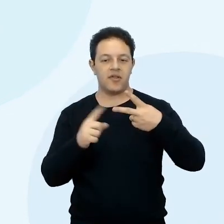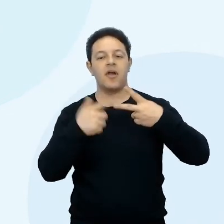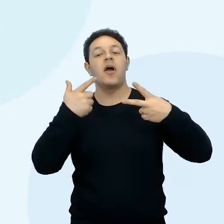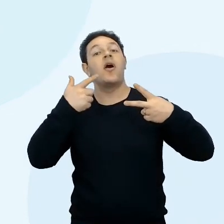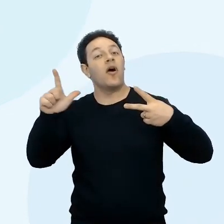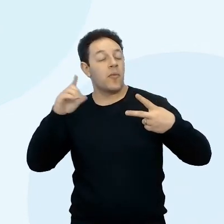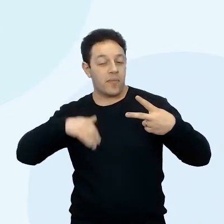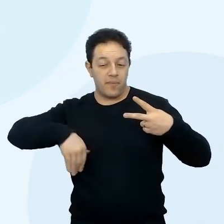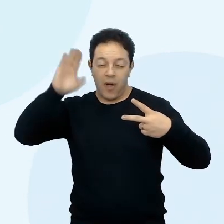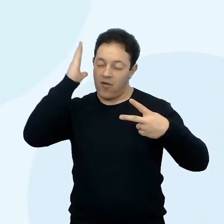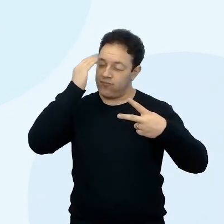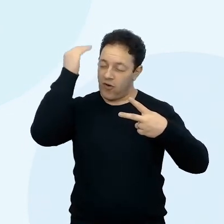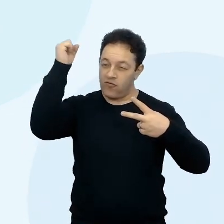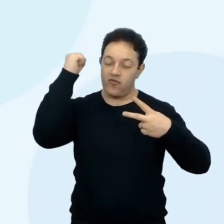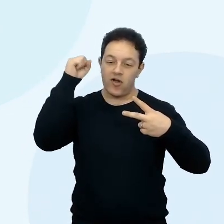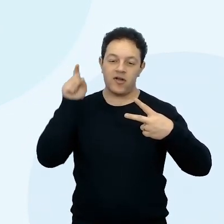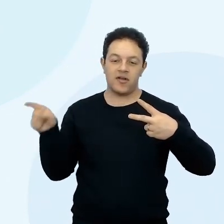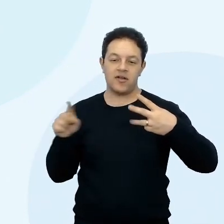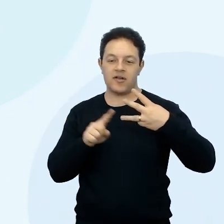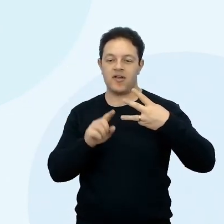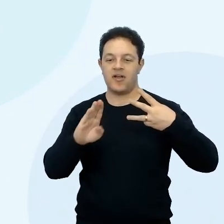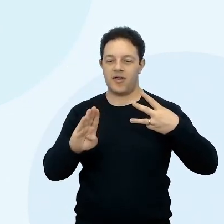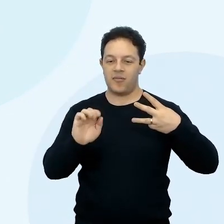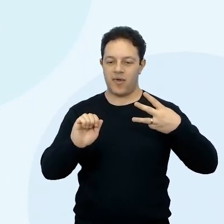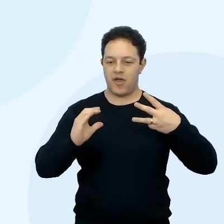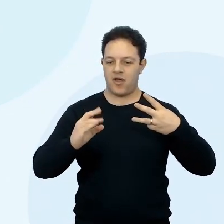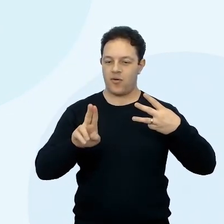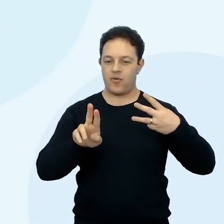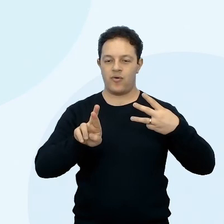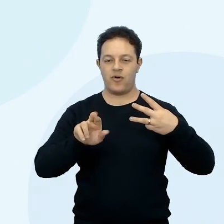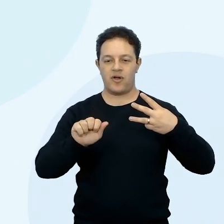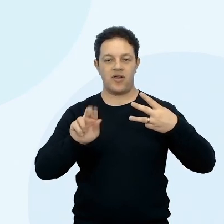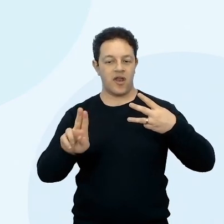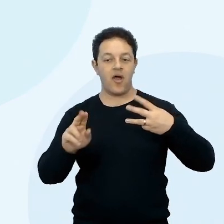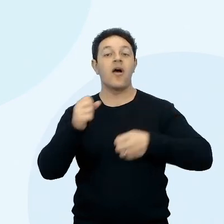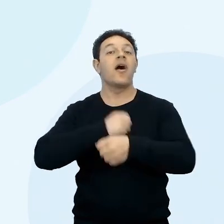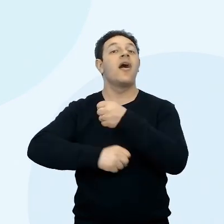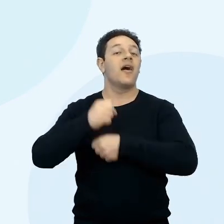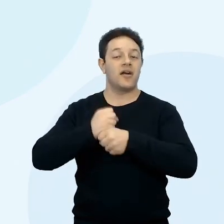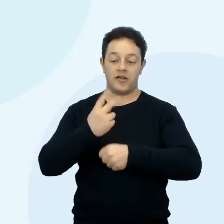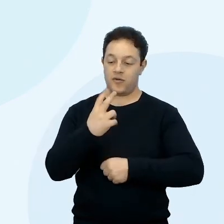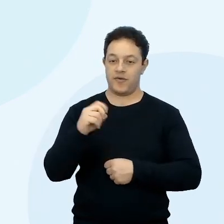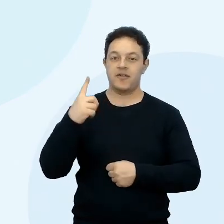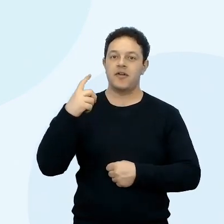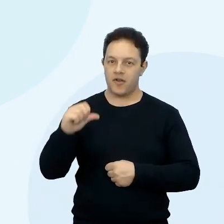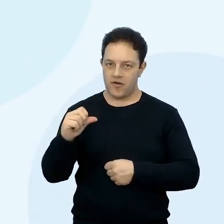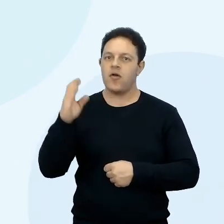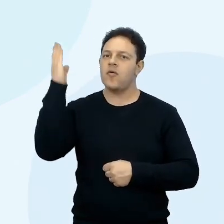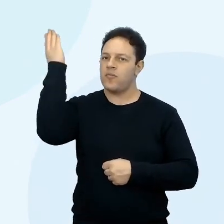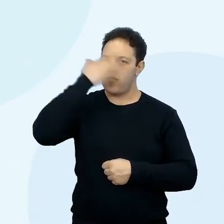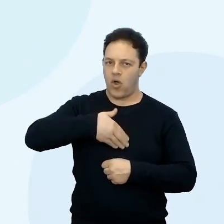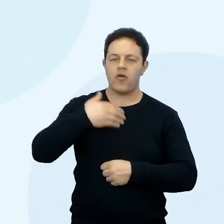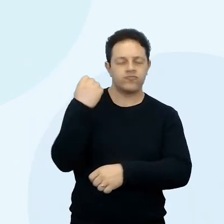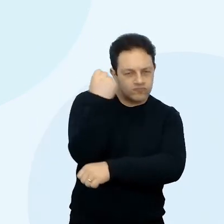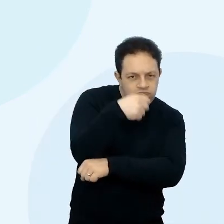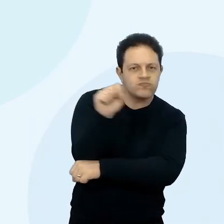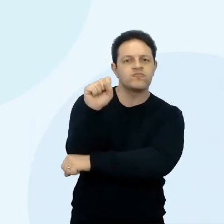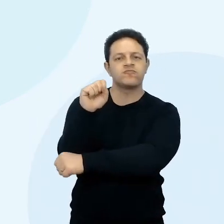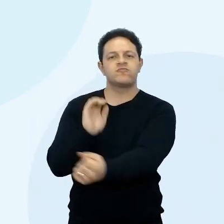mais famosão de todos, o Bacurau, de 2019, Resistência na